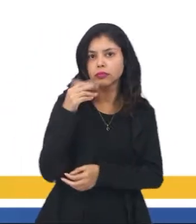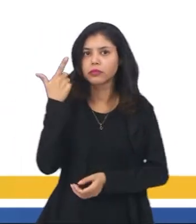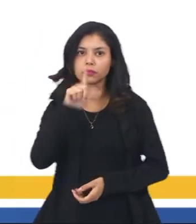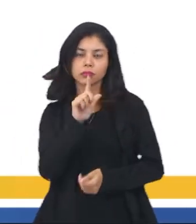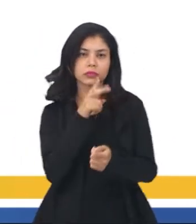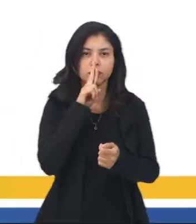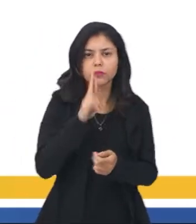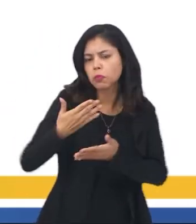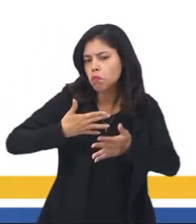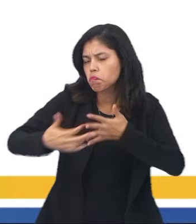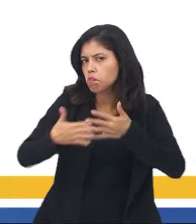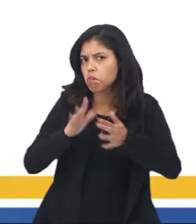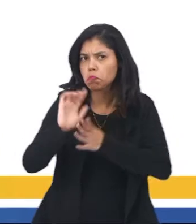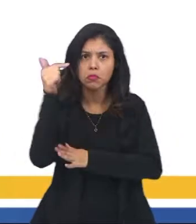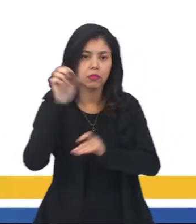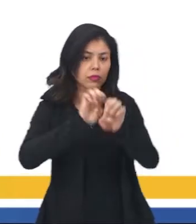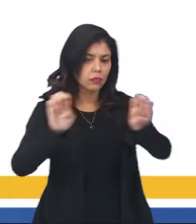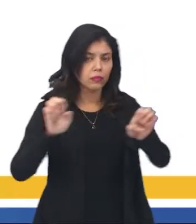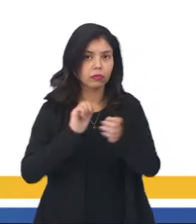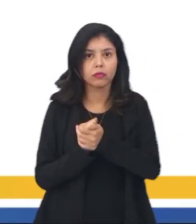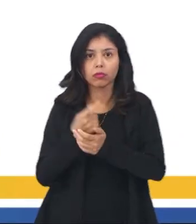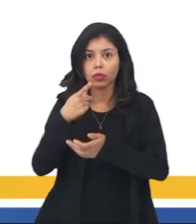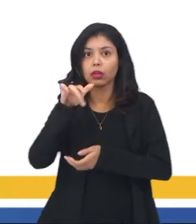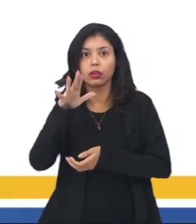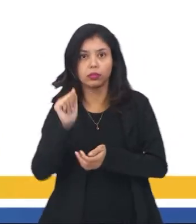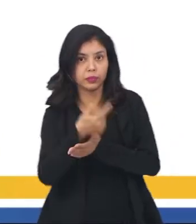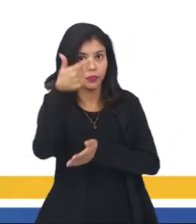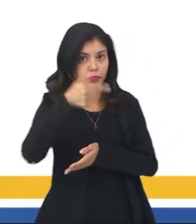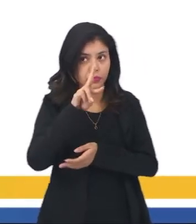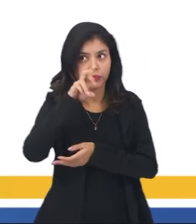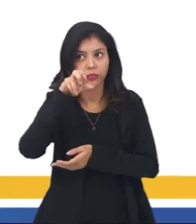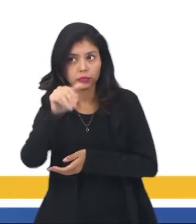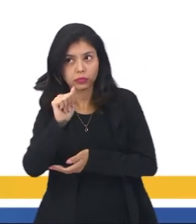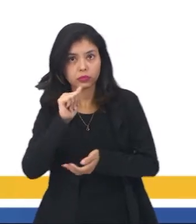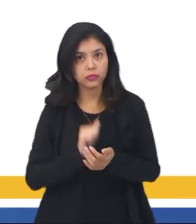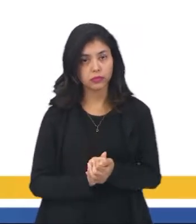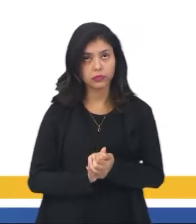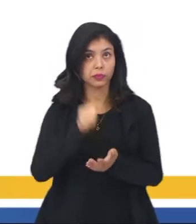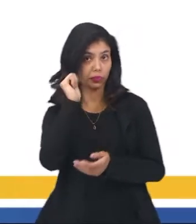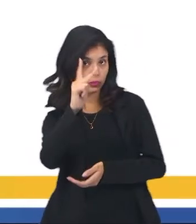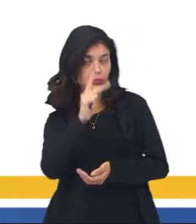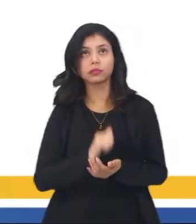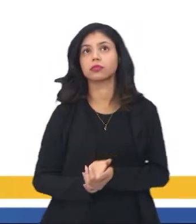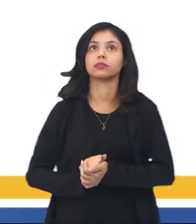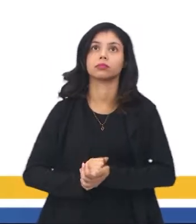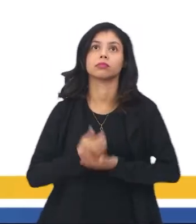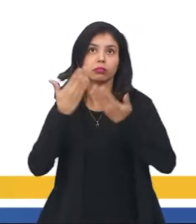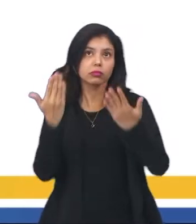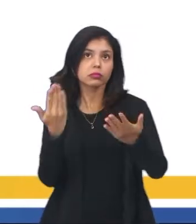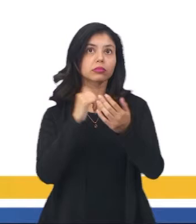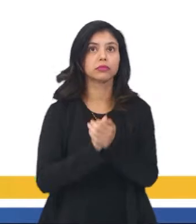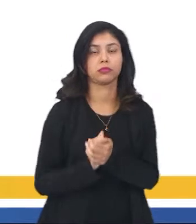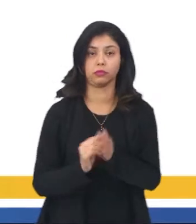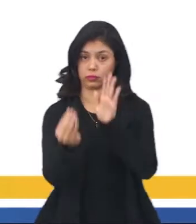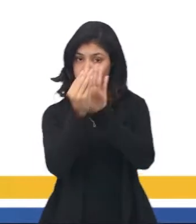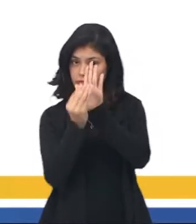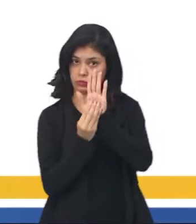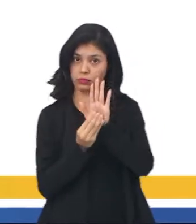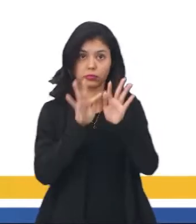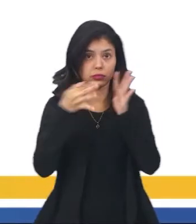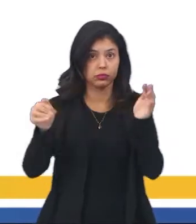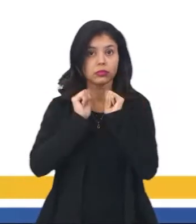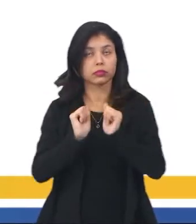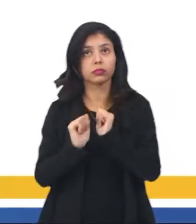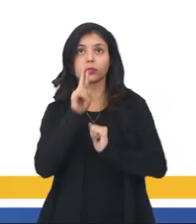resolver qualquer tipo de equação polinomial do segundo grau, ok? Então, como essa fórmula, também podemos